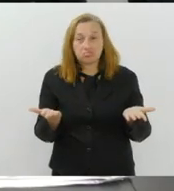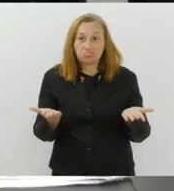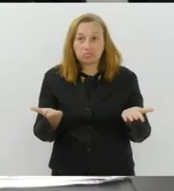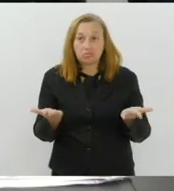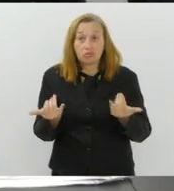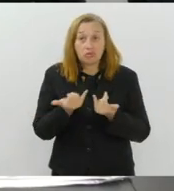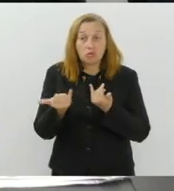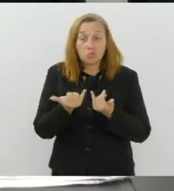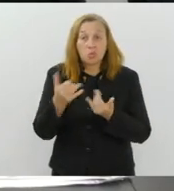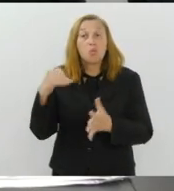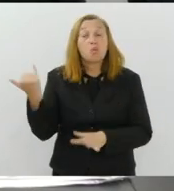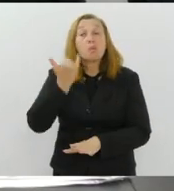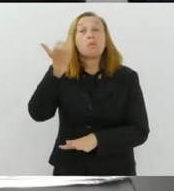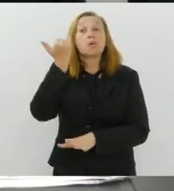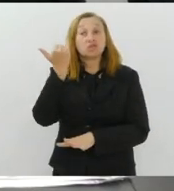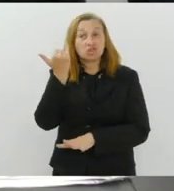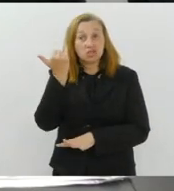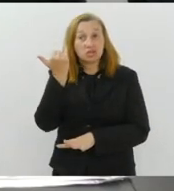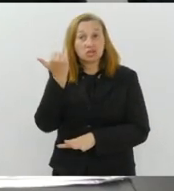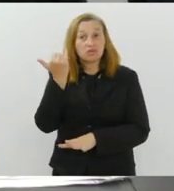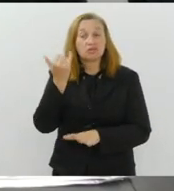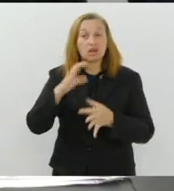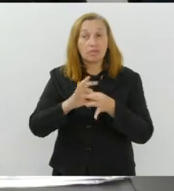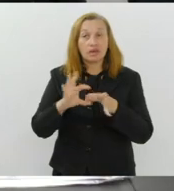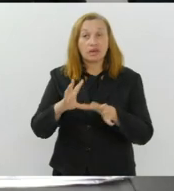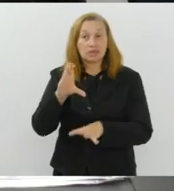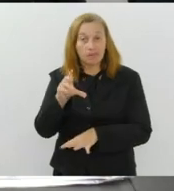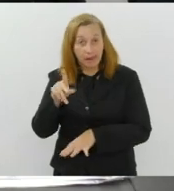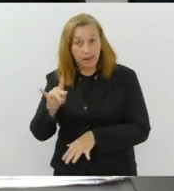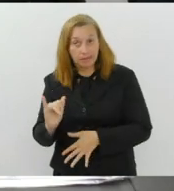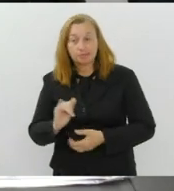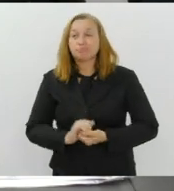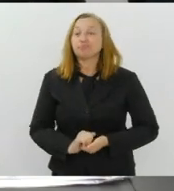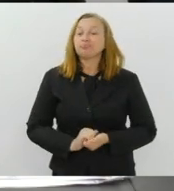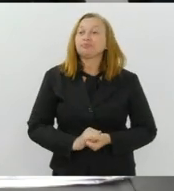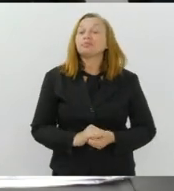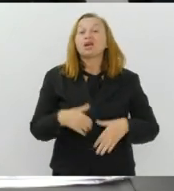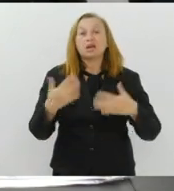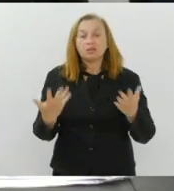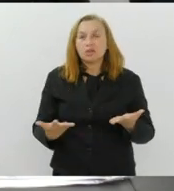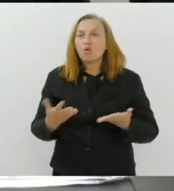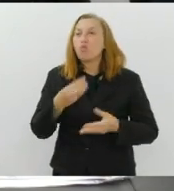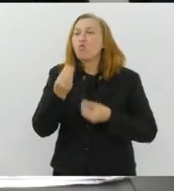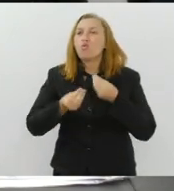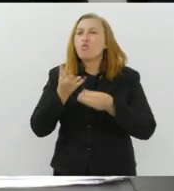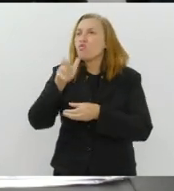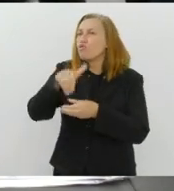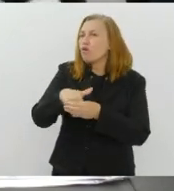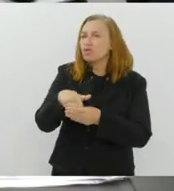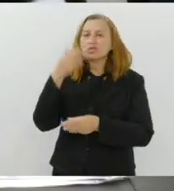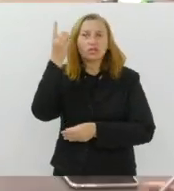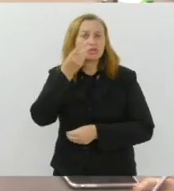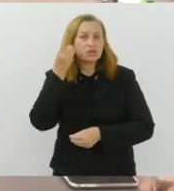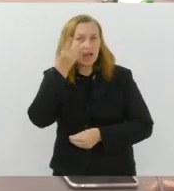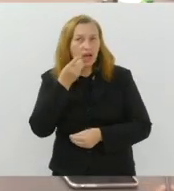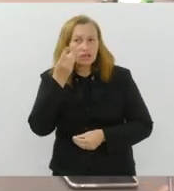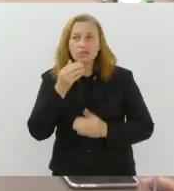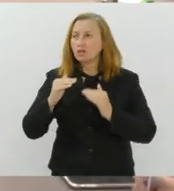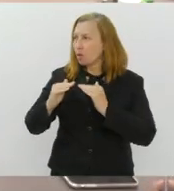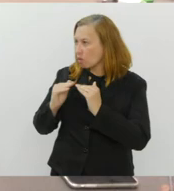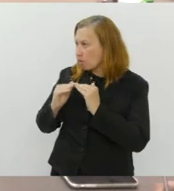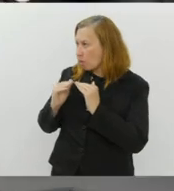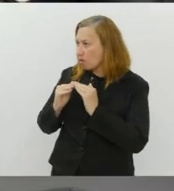dado importante que foi determinado pela CPI. Então, como votam os senhores deputados? Se estão de